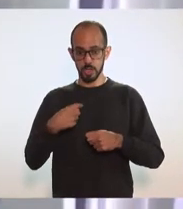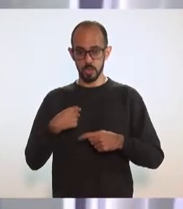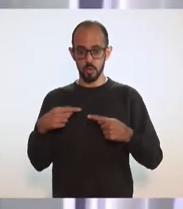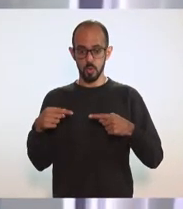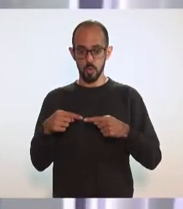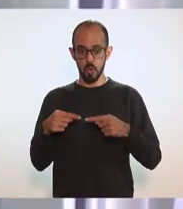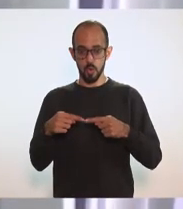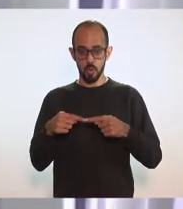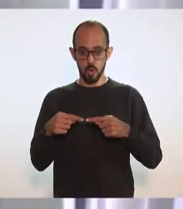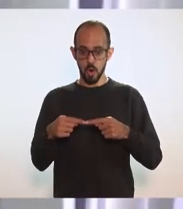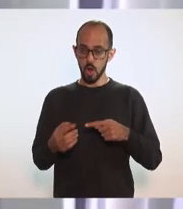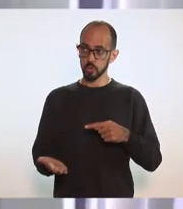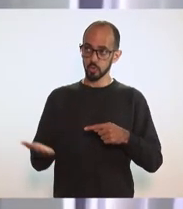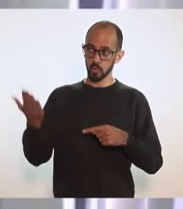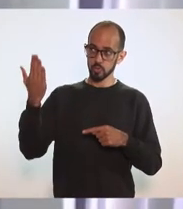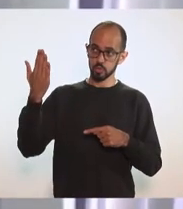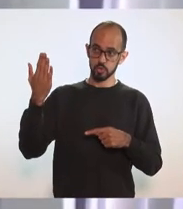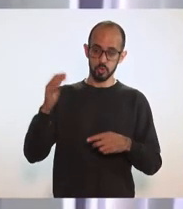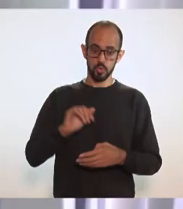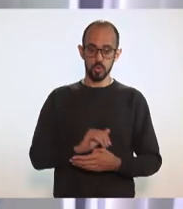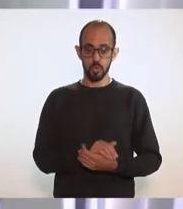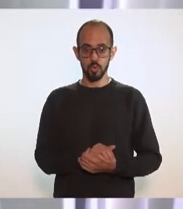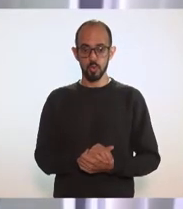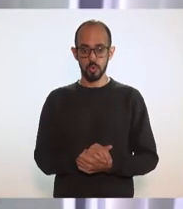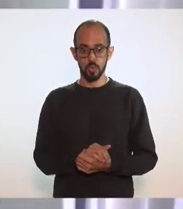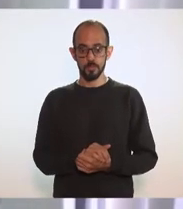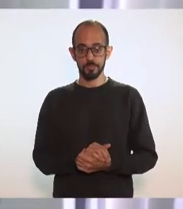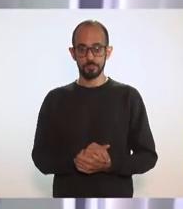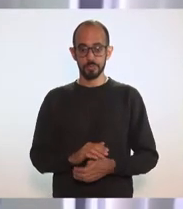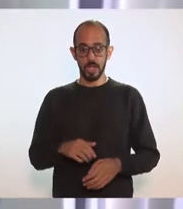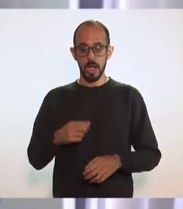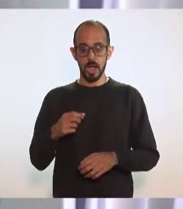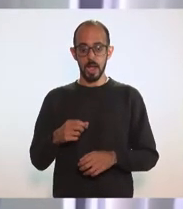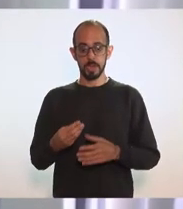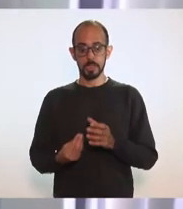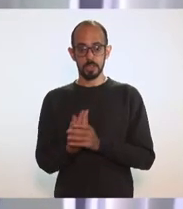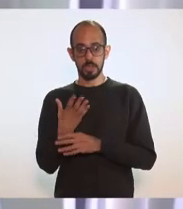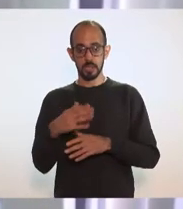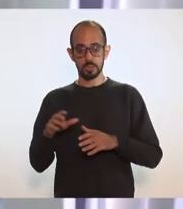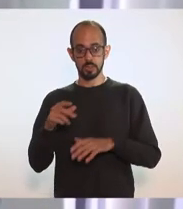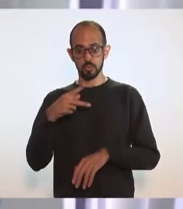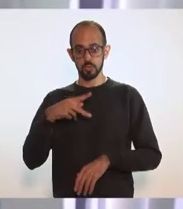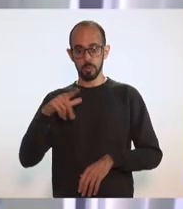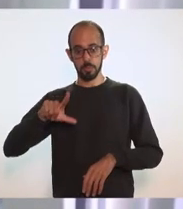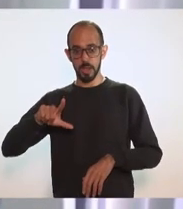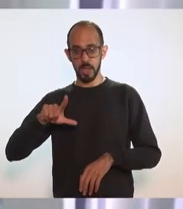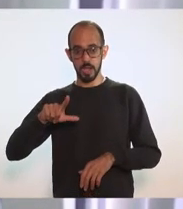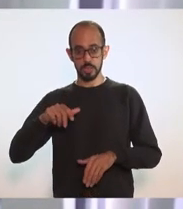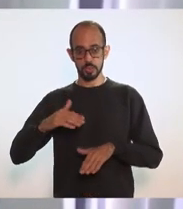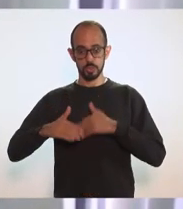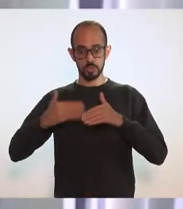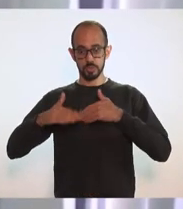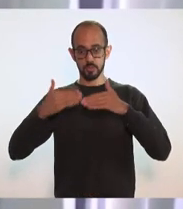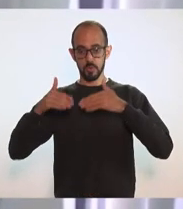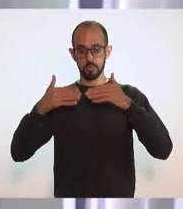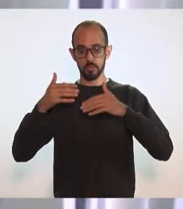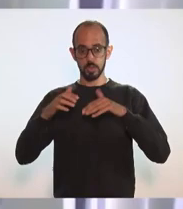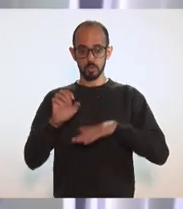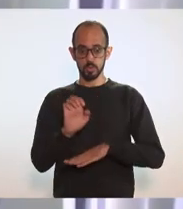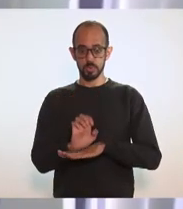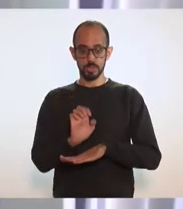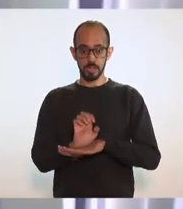inteiramente com vossa excelência a construção de um projeto estratégico de desenvolvimento econômico e social do estado